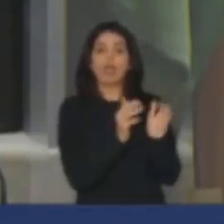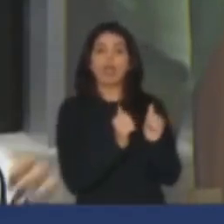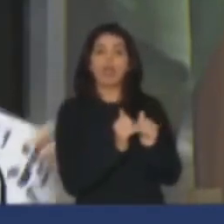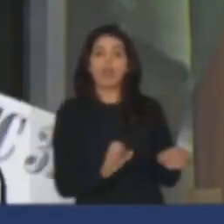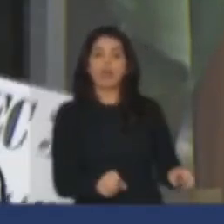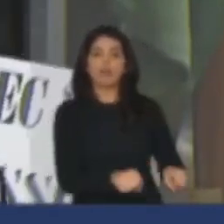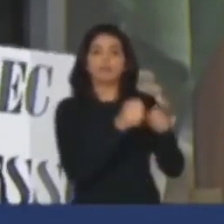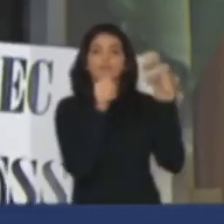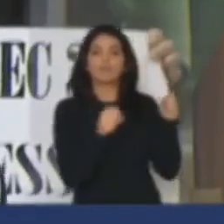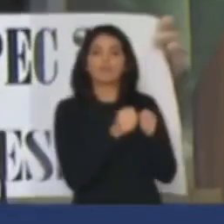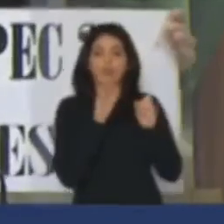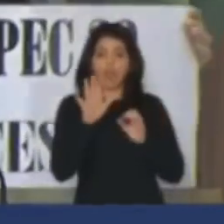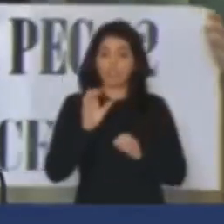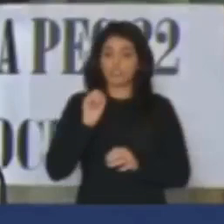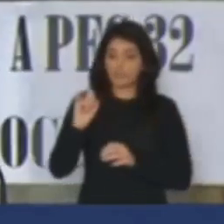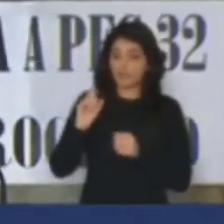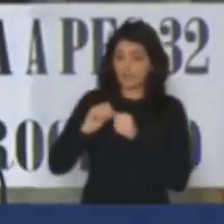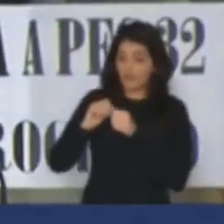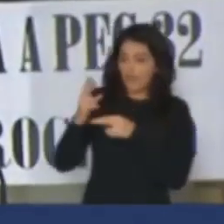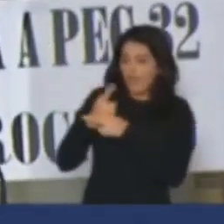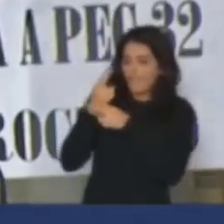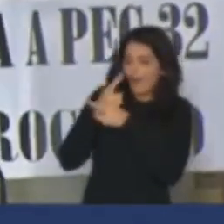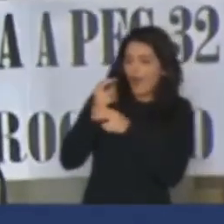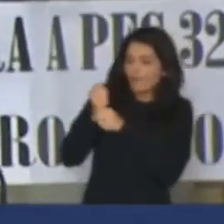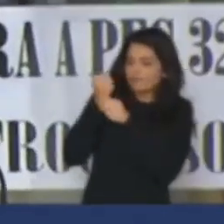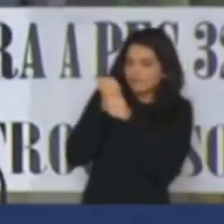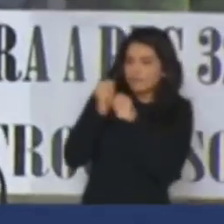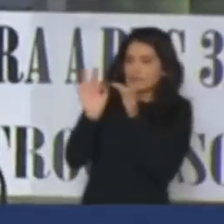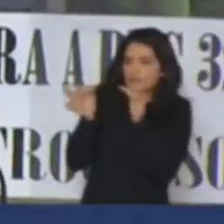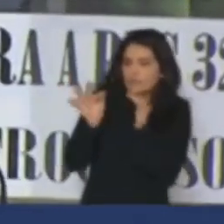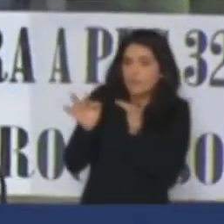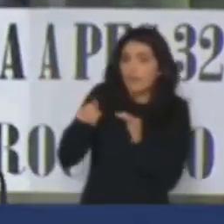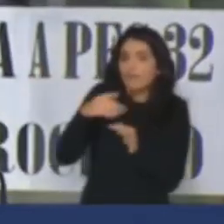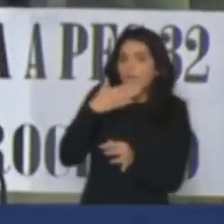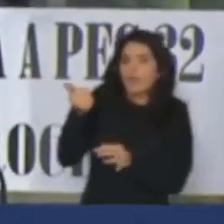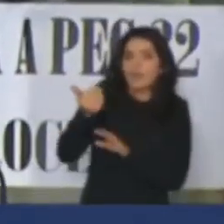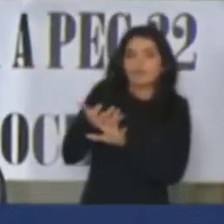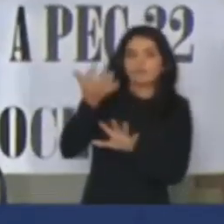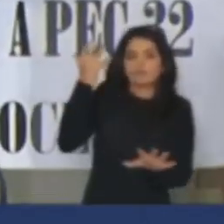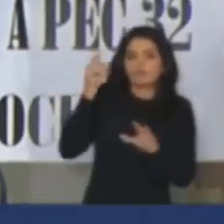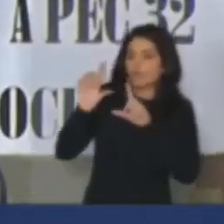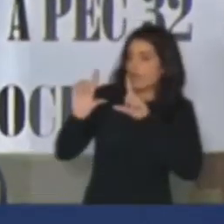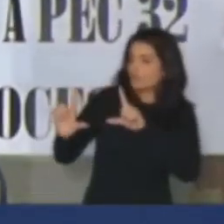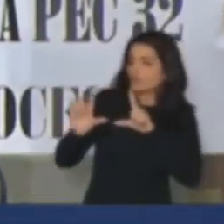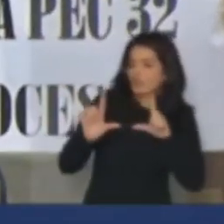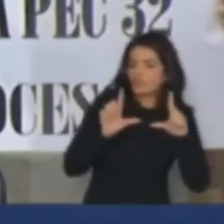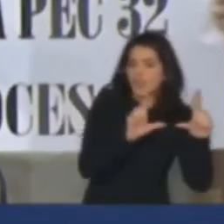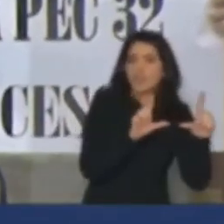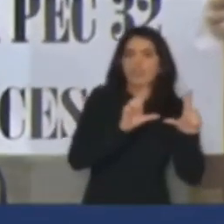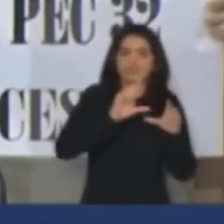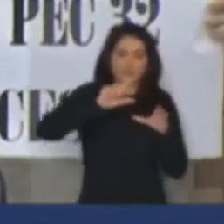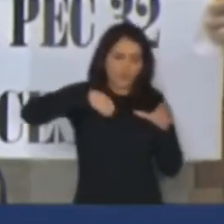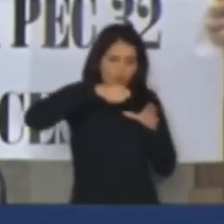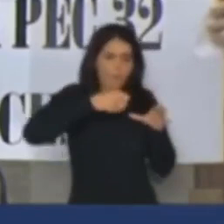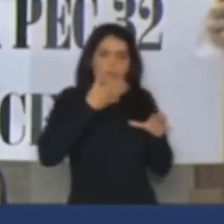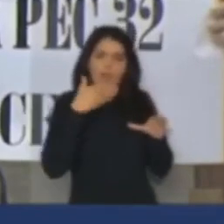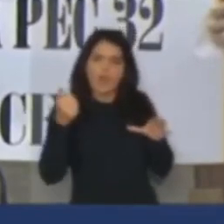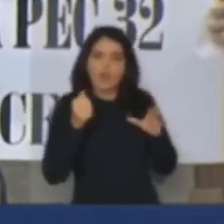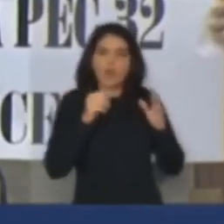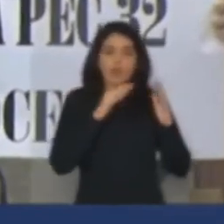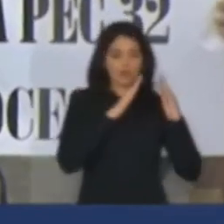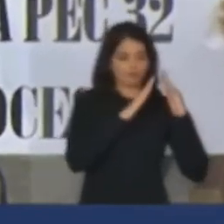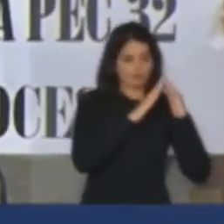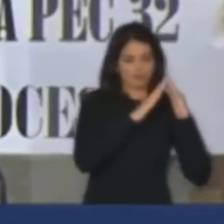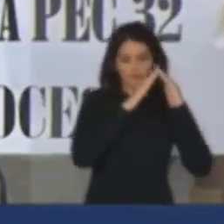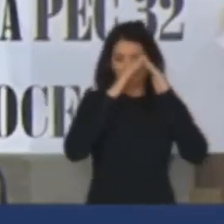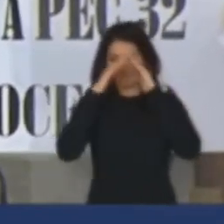reforma é algo que você faz para melhorar, para colocar um azulejo, para melhorar uma cozinha, fazer um puxadinho porque nasceu